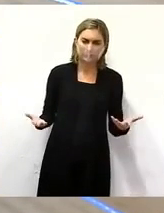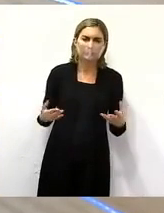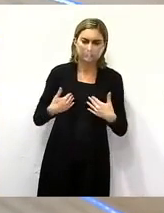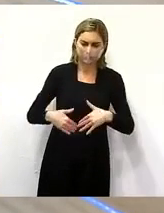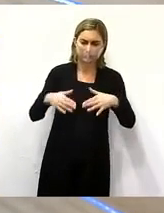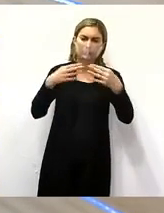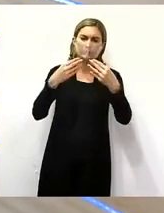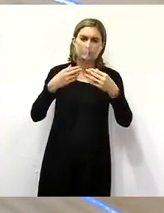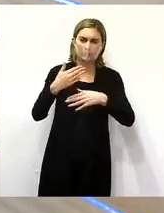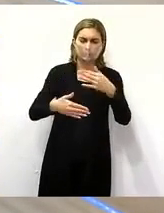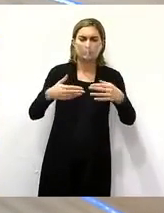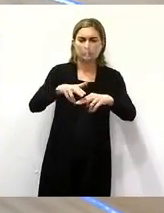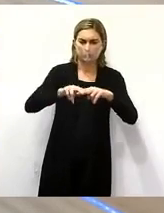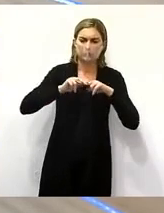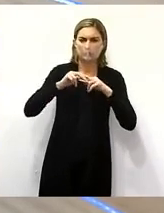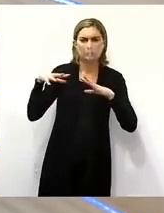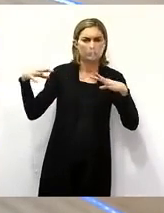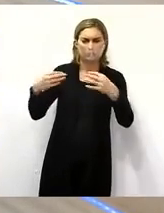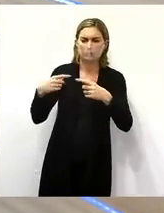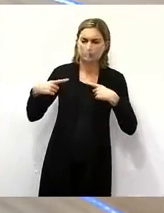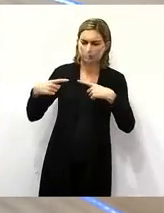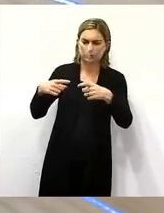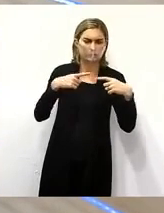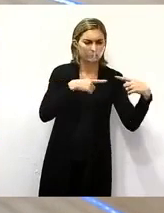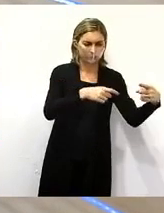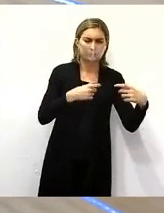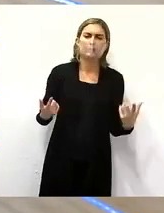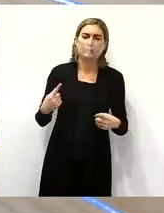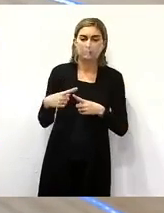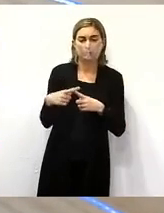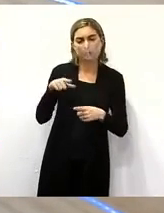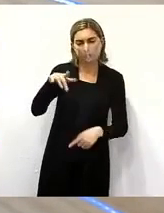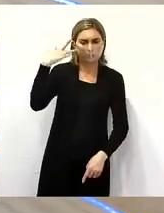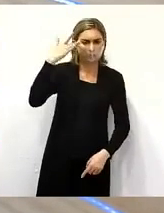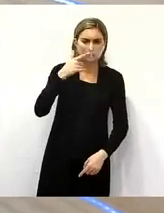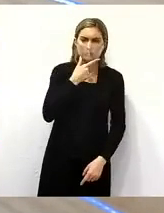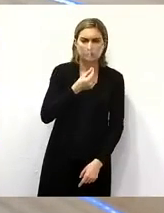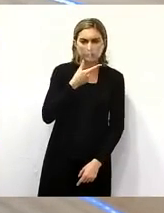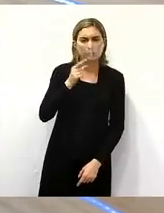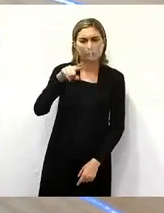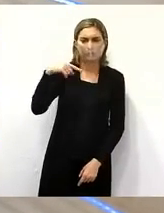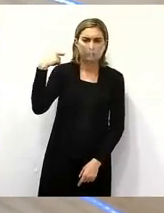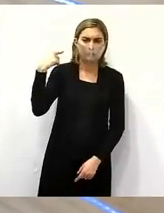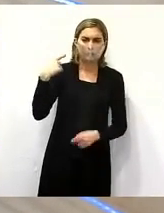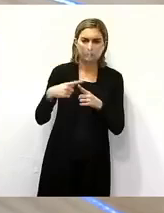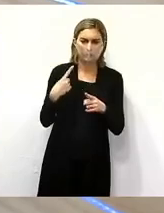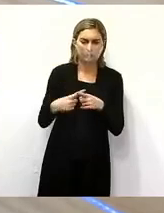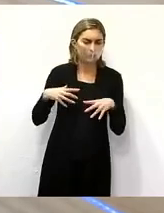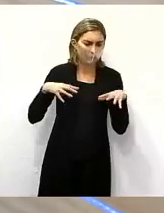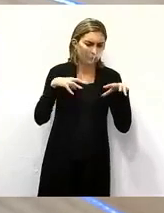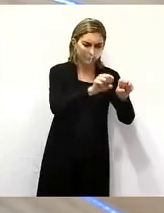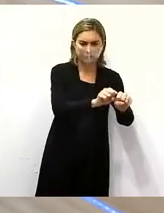provoca a guerra de todos contra todos. Por quê? Porque ele acha que o homem é lobo do